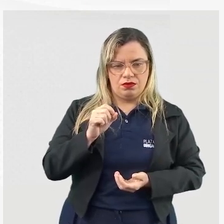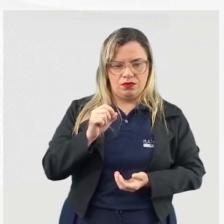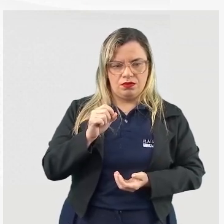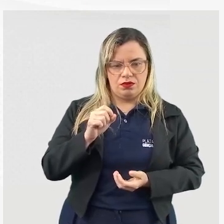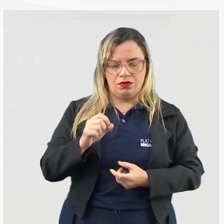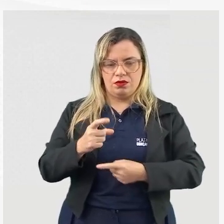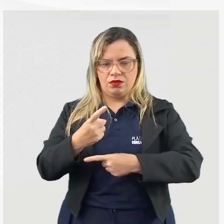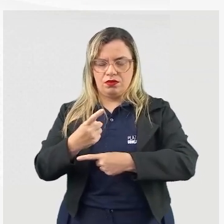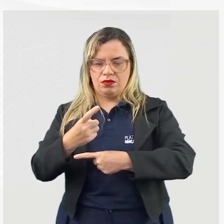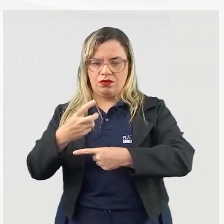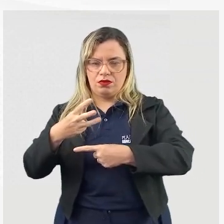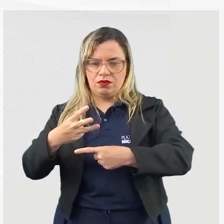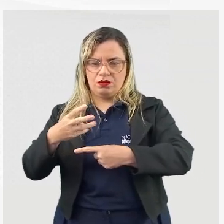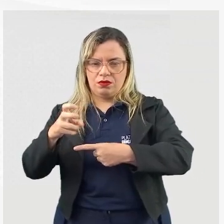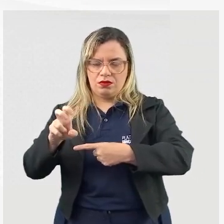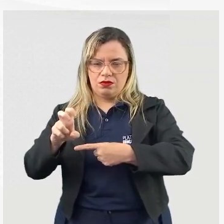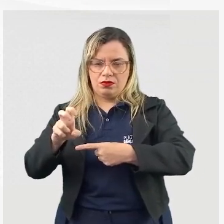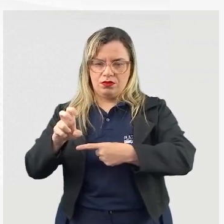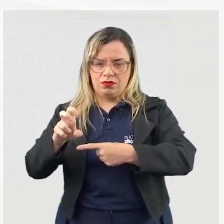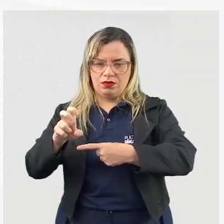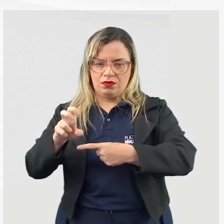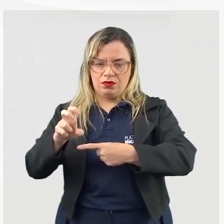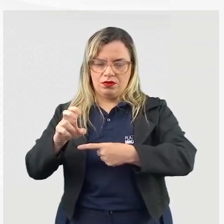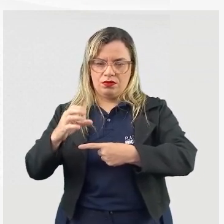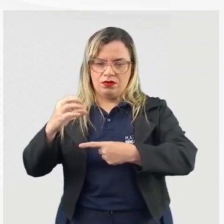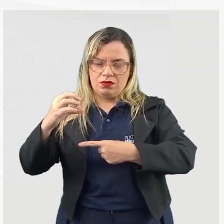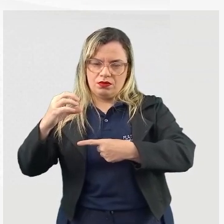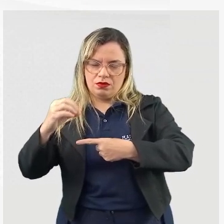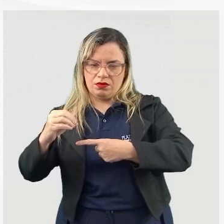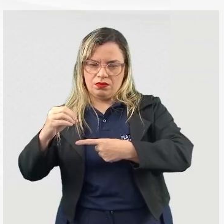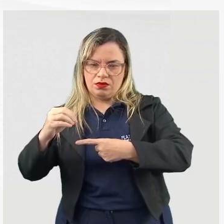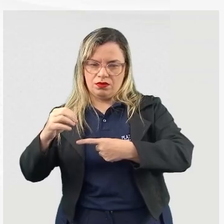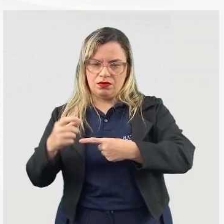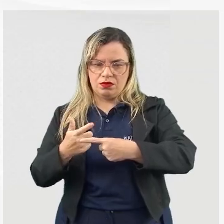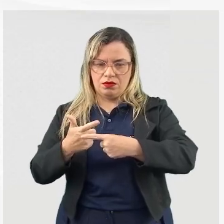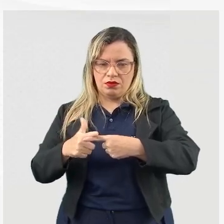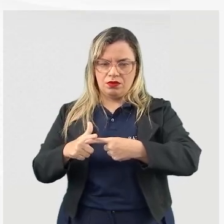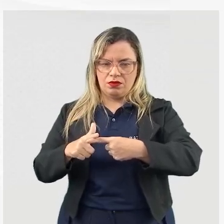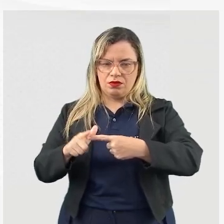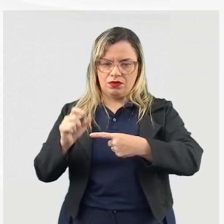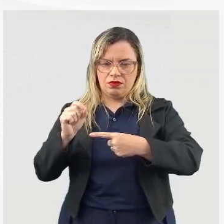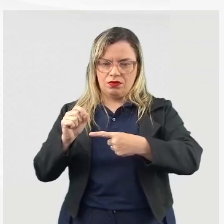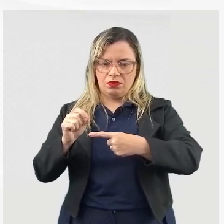135 mais um zero. Dividido por